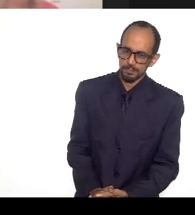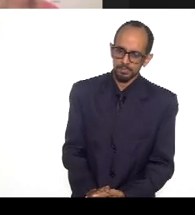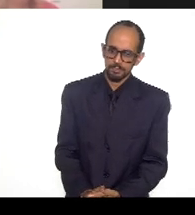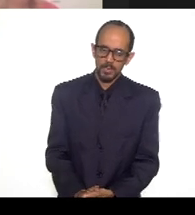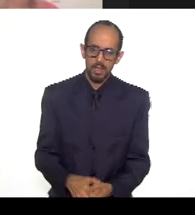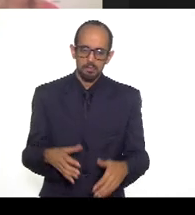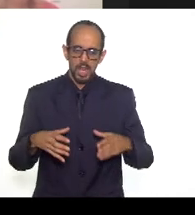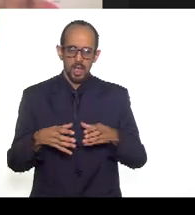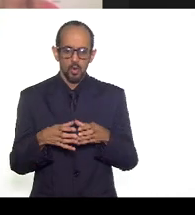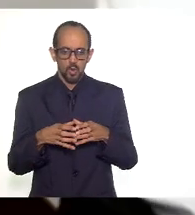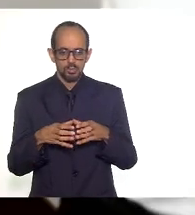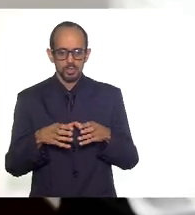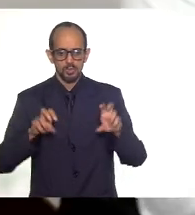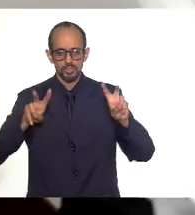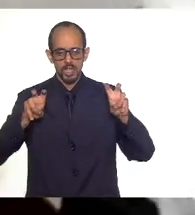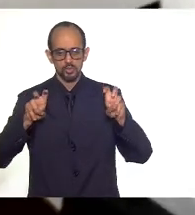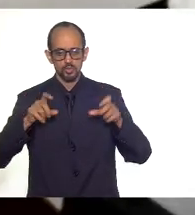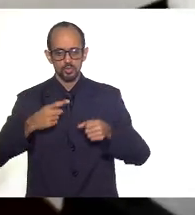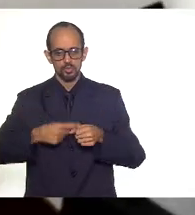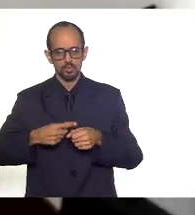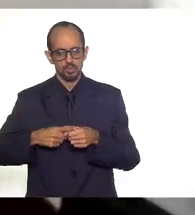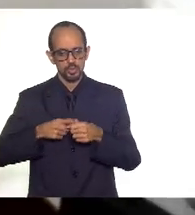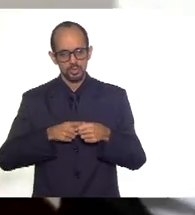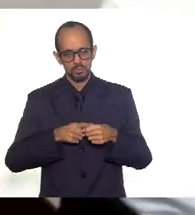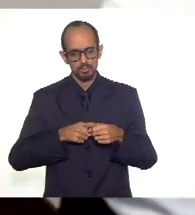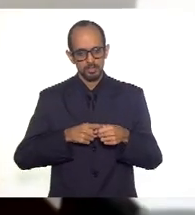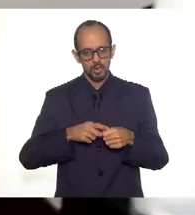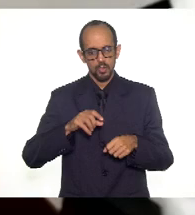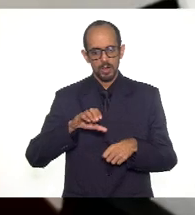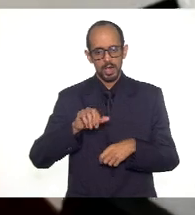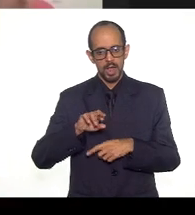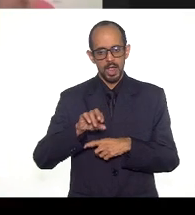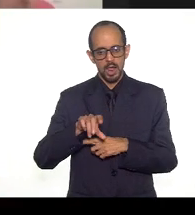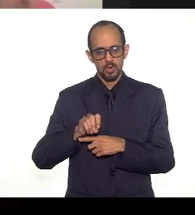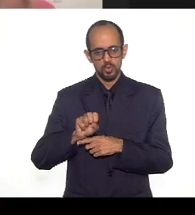Pela Comissão de Assuntos Municipais, Desenvolvimento Regional, deputado Carlos Macedo.